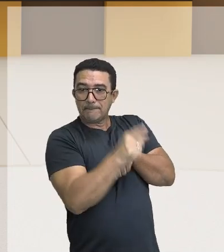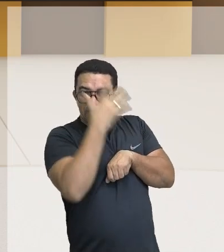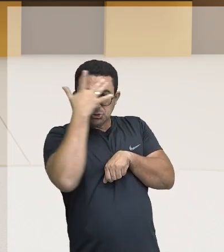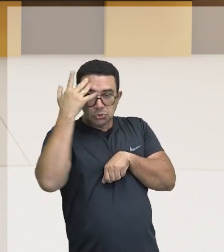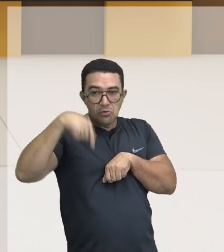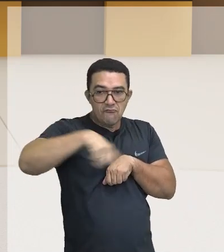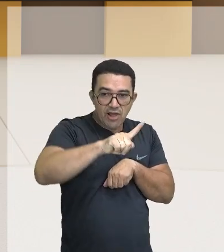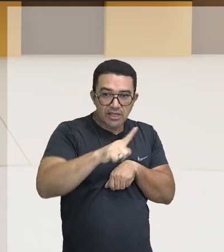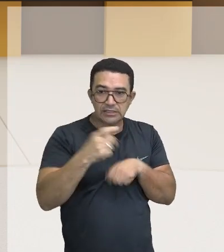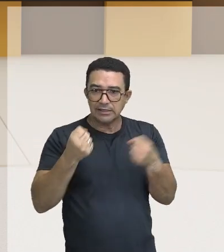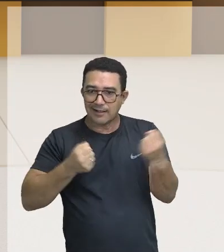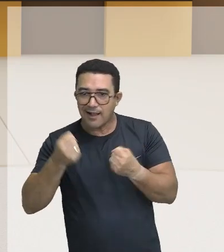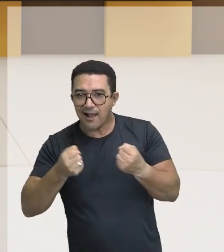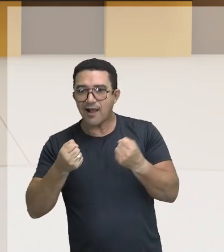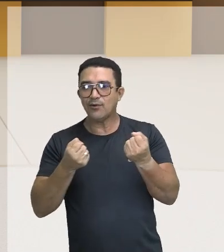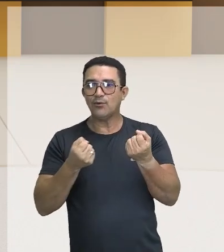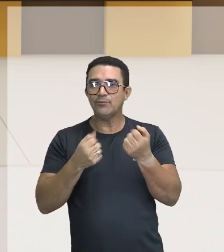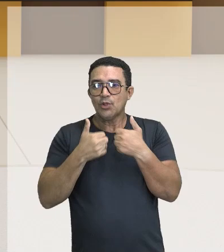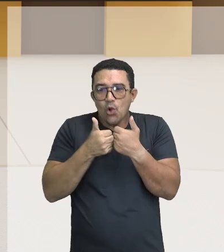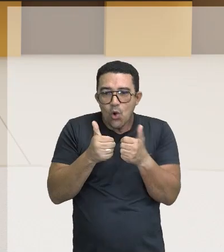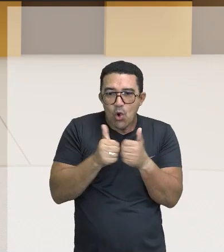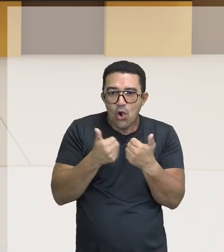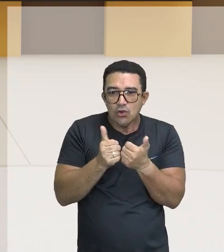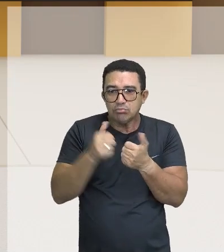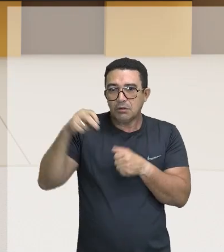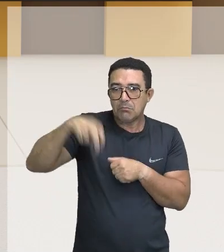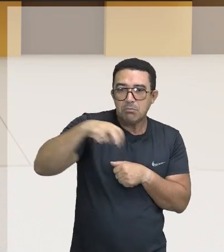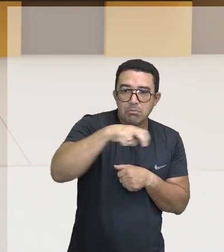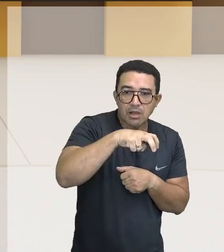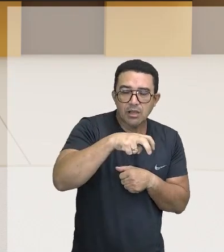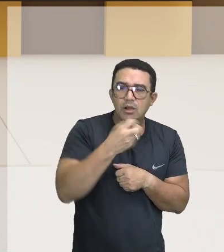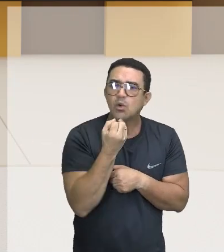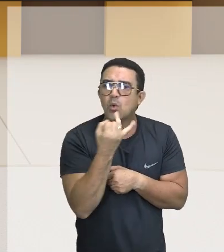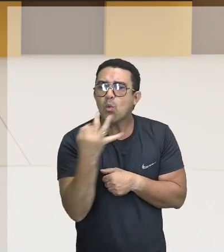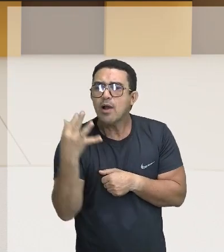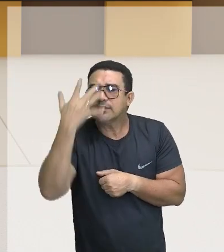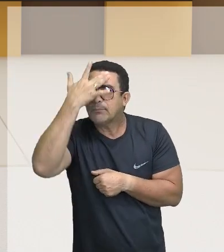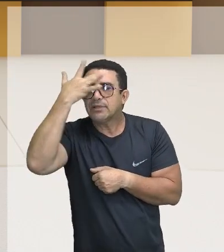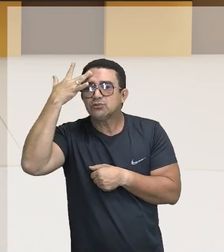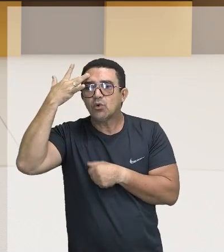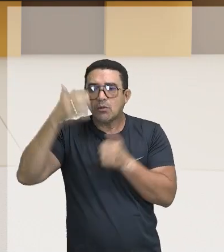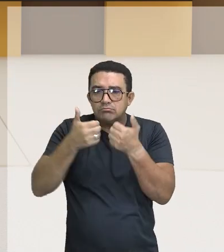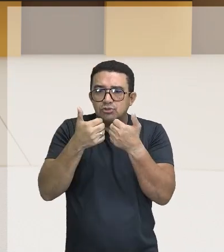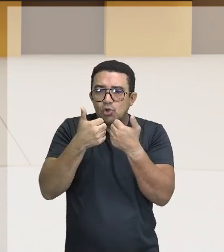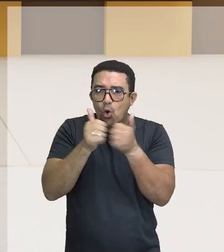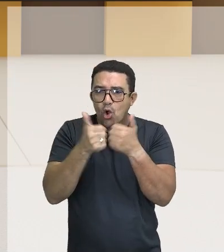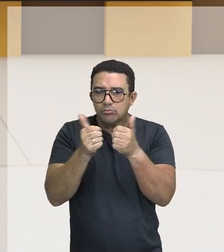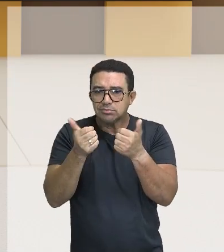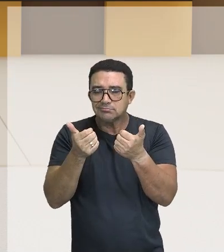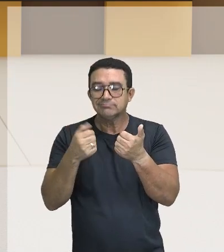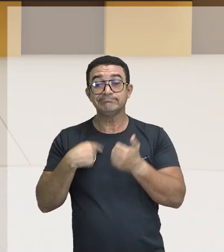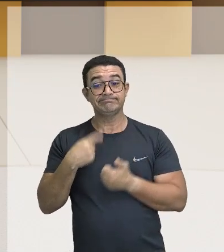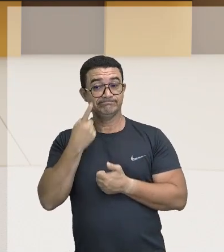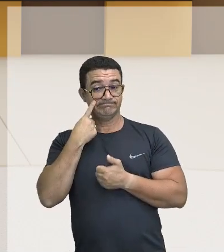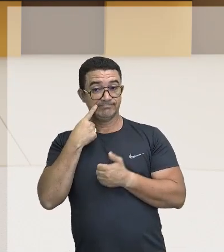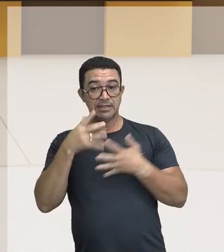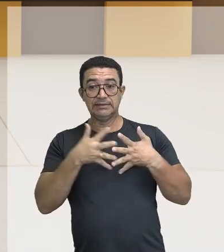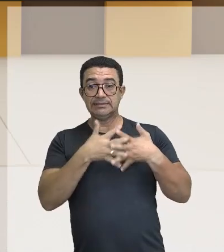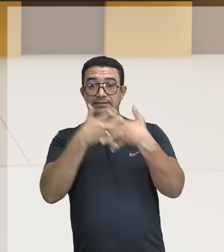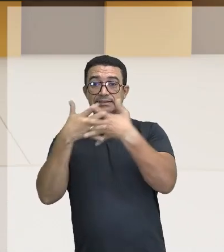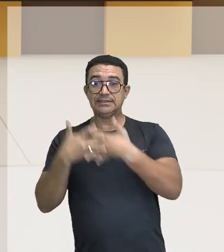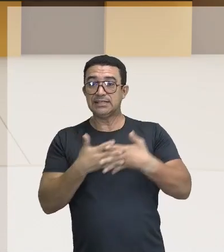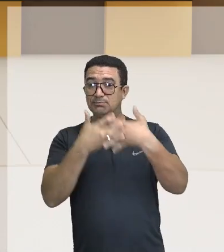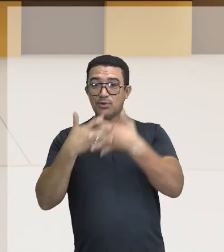de ônibus, se eu quiser saber quantas pessoas irão de ônibus, o que a gente vai ter que fazer? Vejam que o transporte ali não